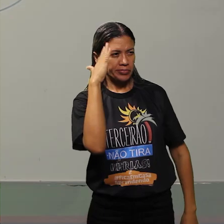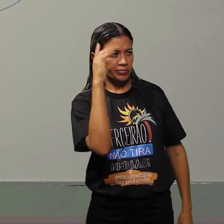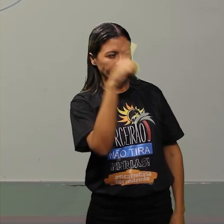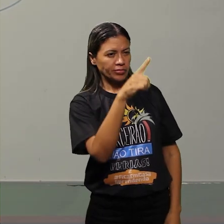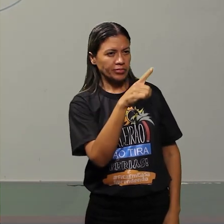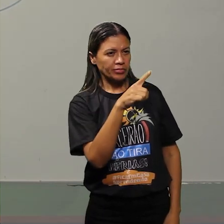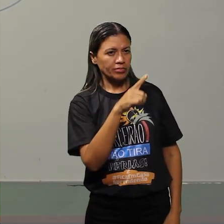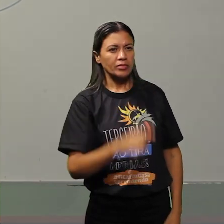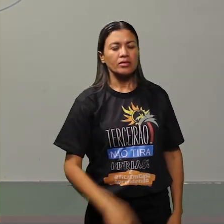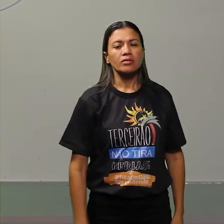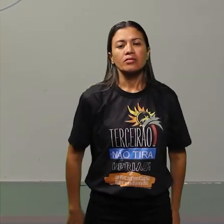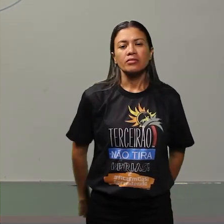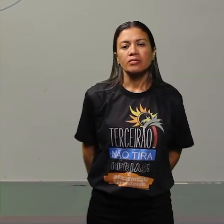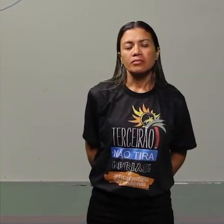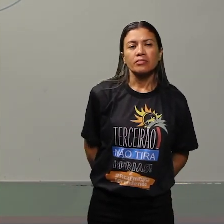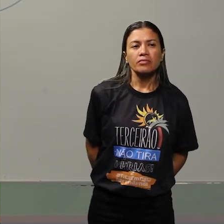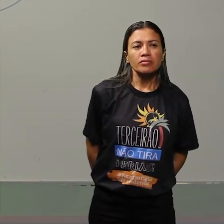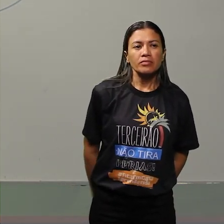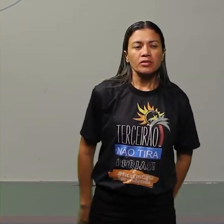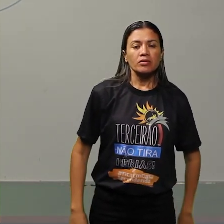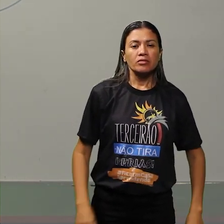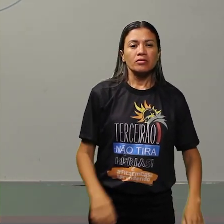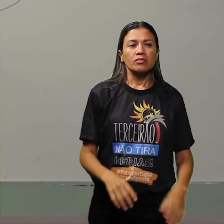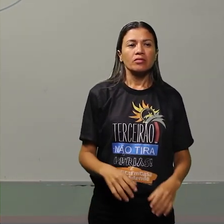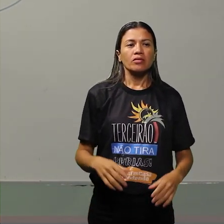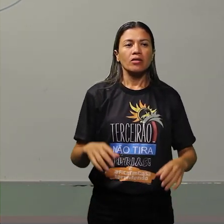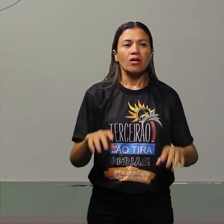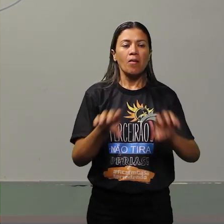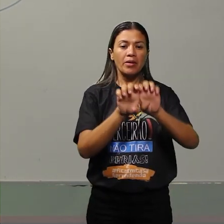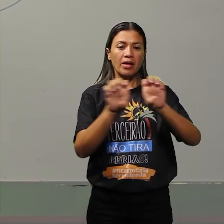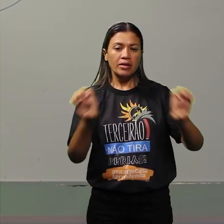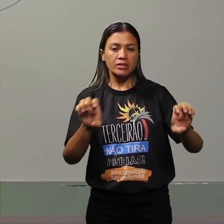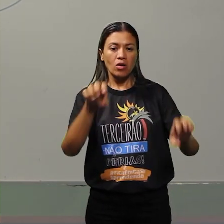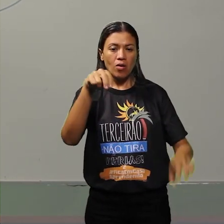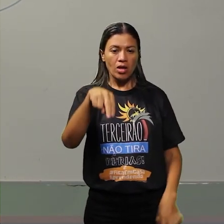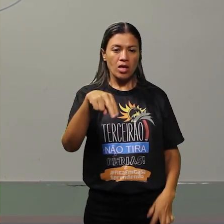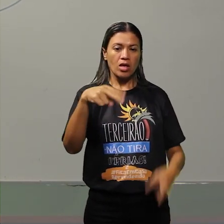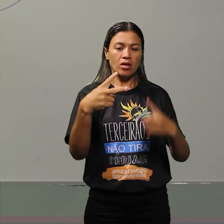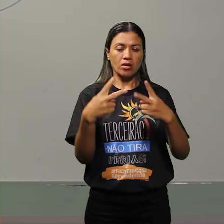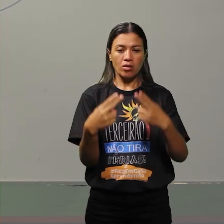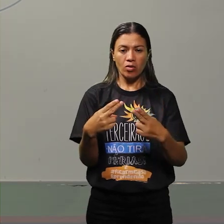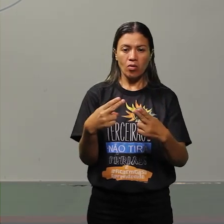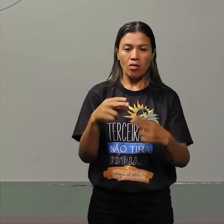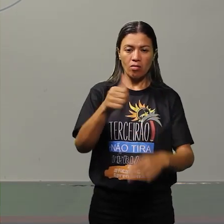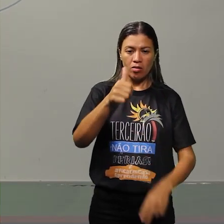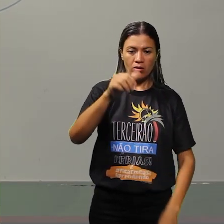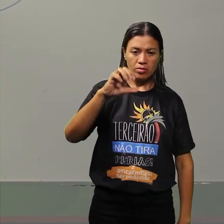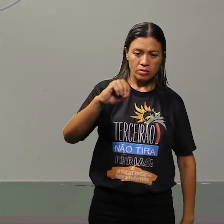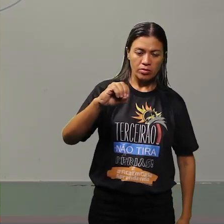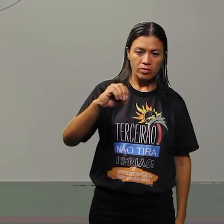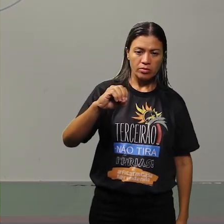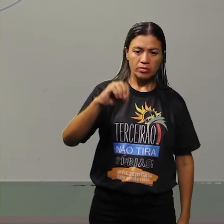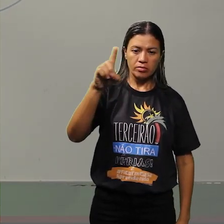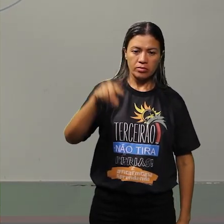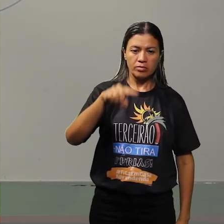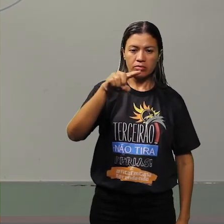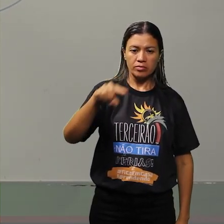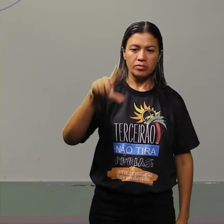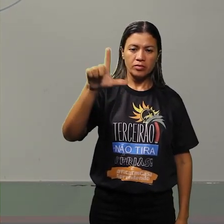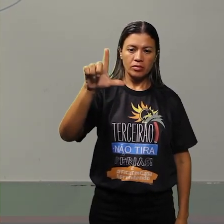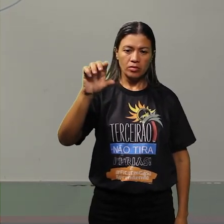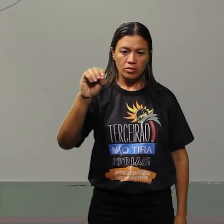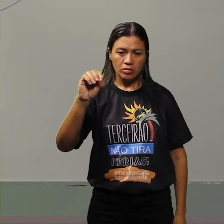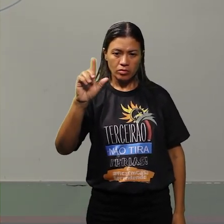Você vai pegar o seguinte, eu vou pegar a ideia da equação, que é n igual a 10 vezes